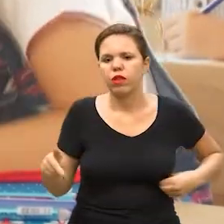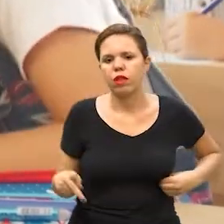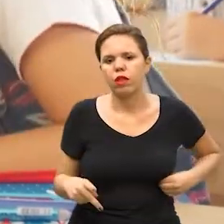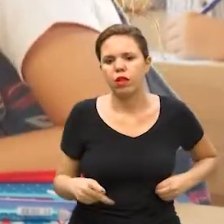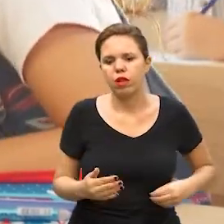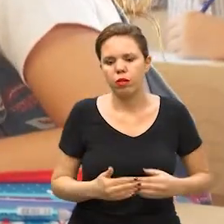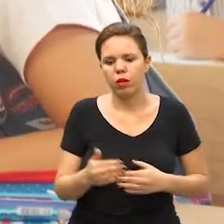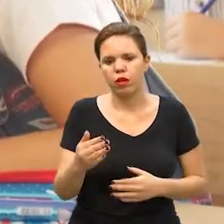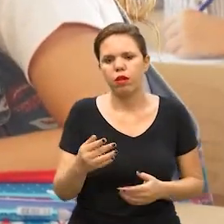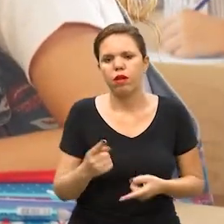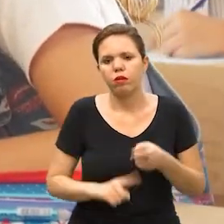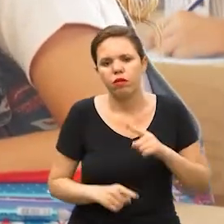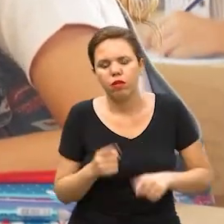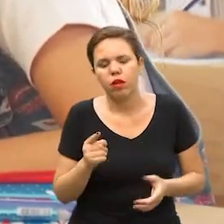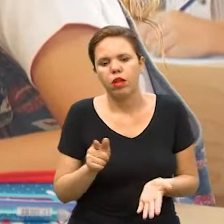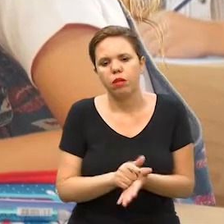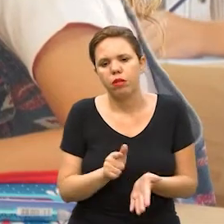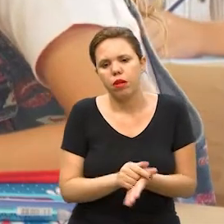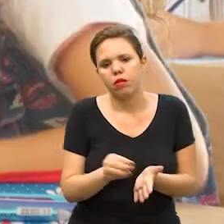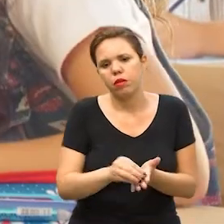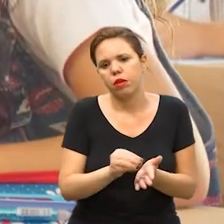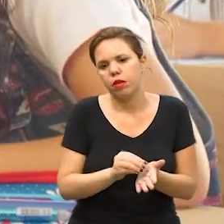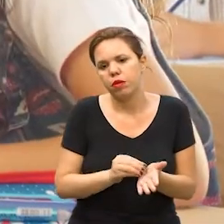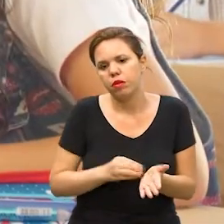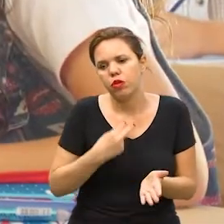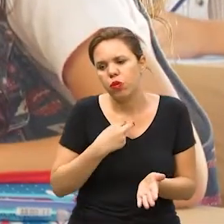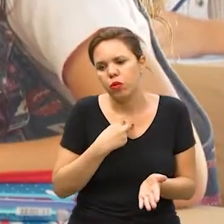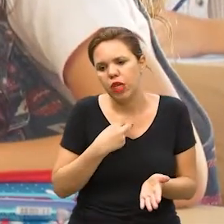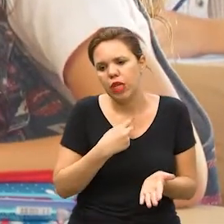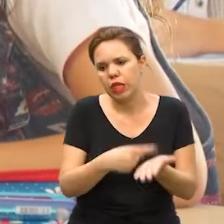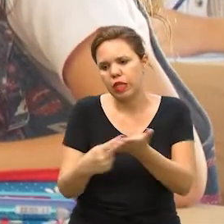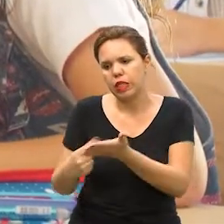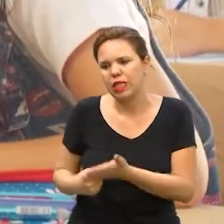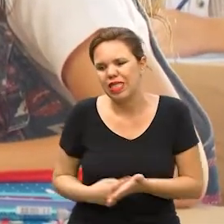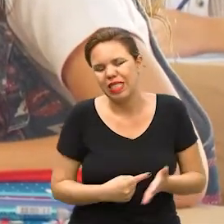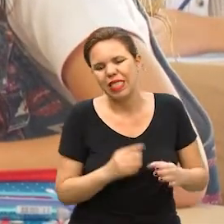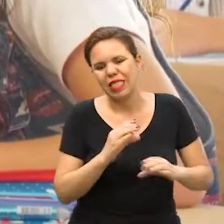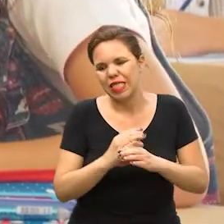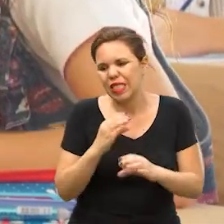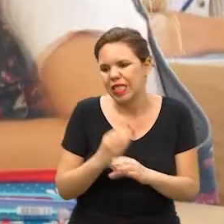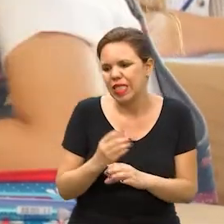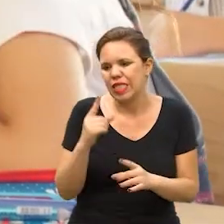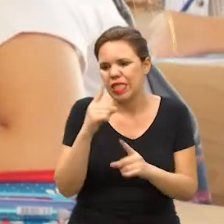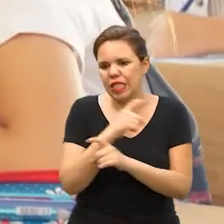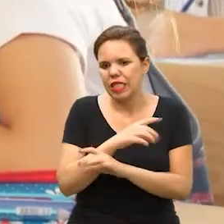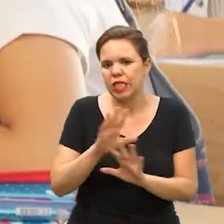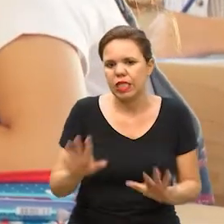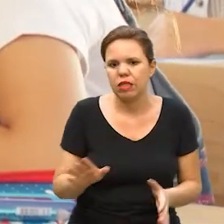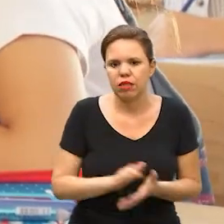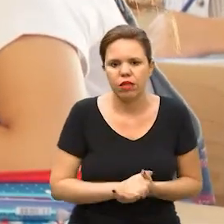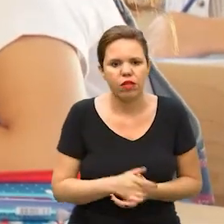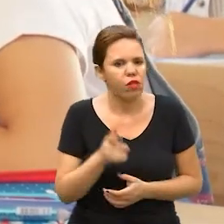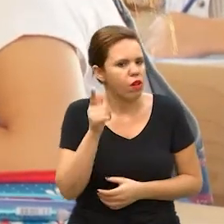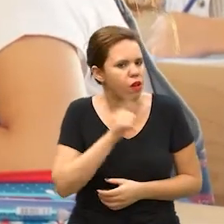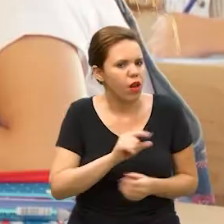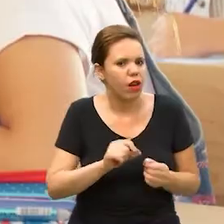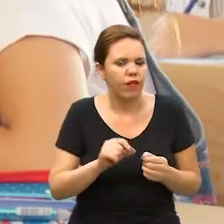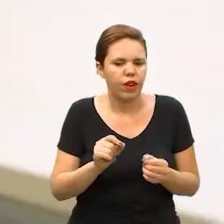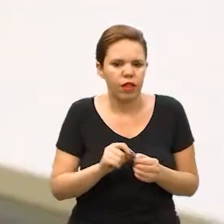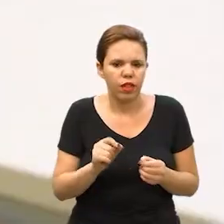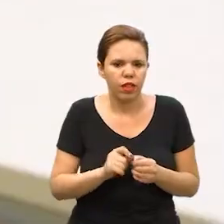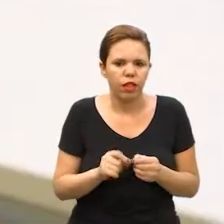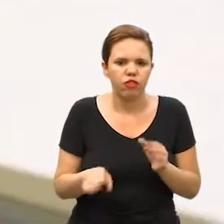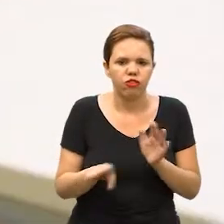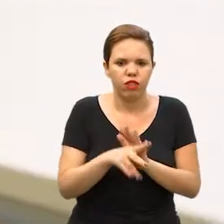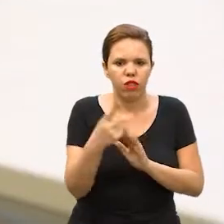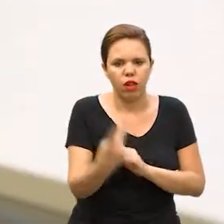da agenda de papel, a comunicação estava truncada, não fluía, eu não conseguia fazer meu recado chegar